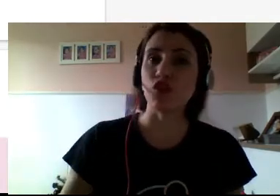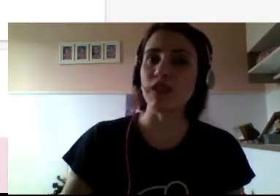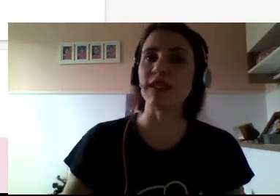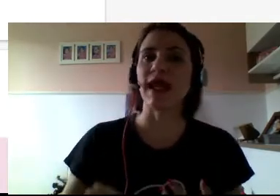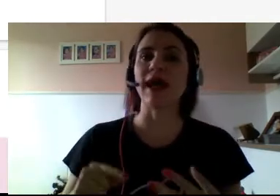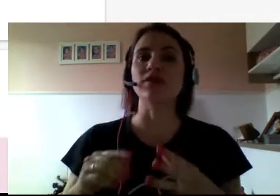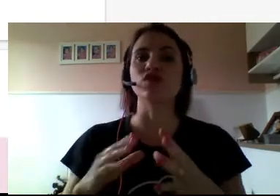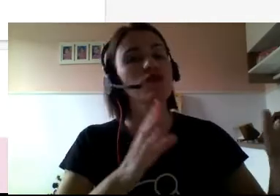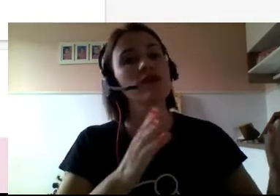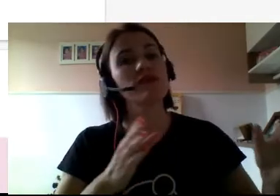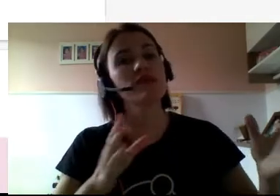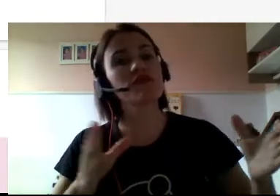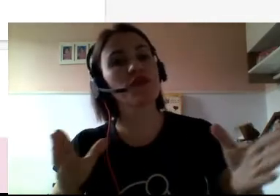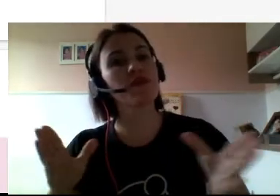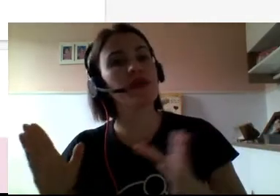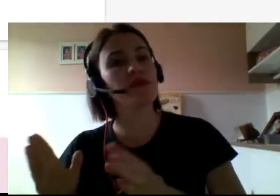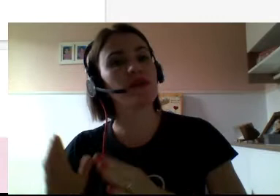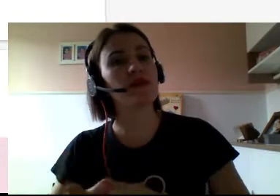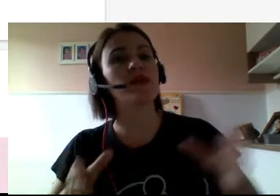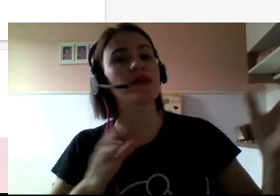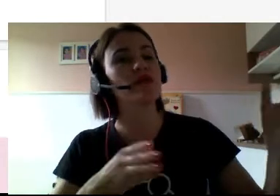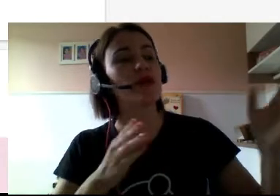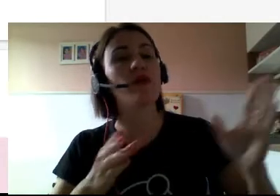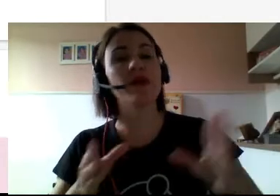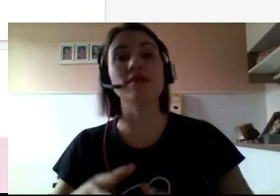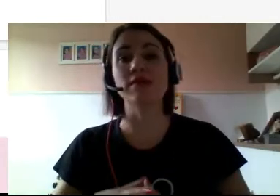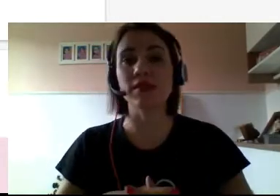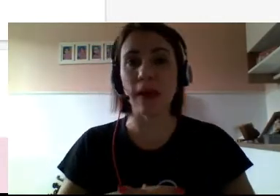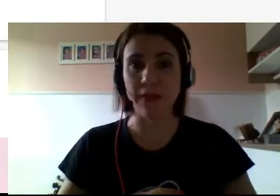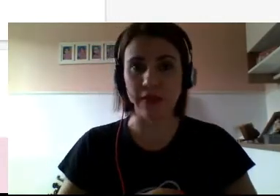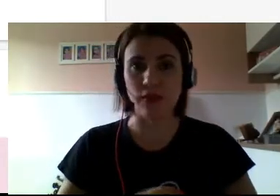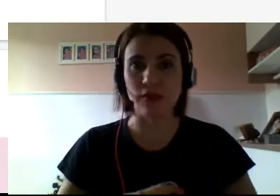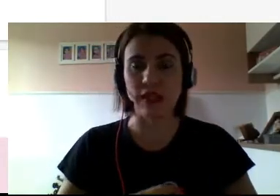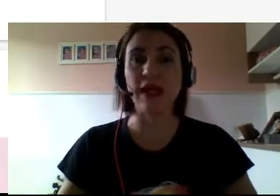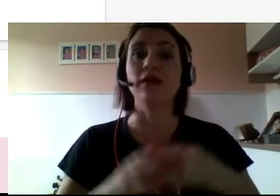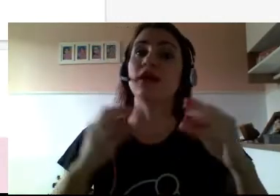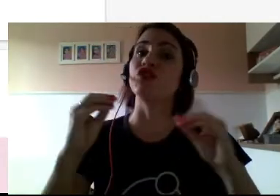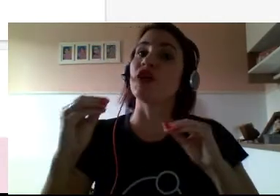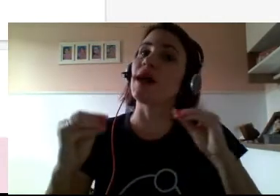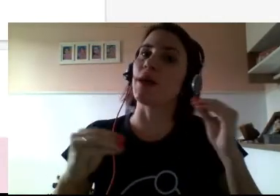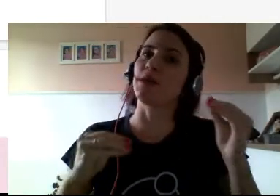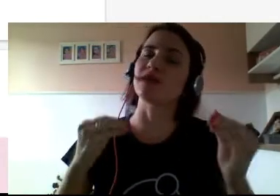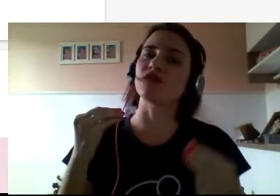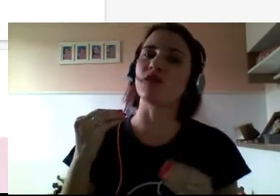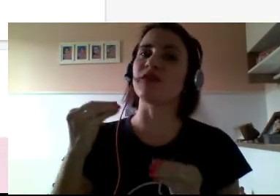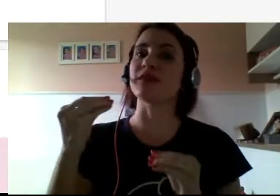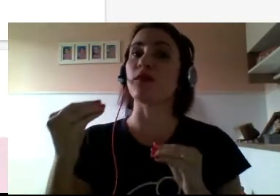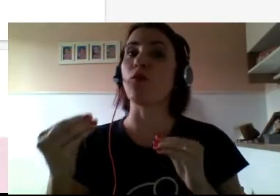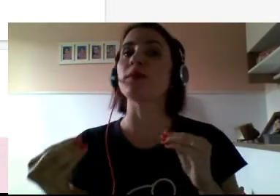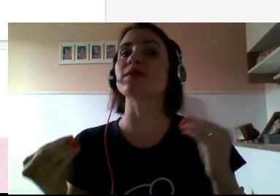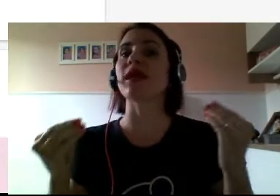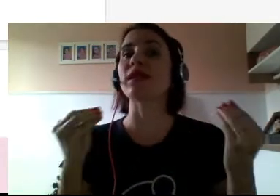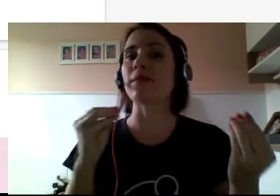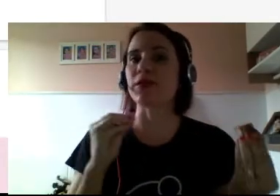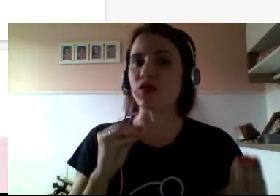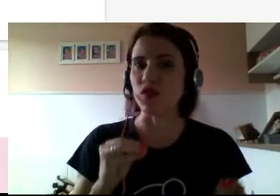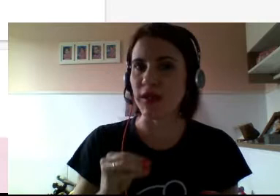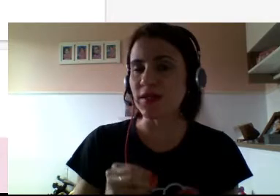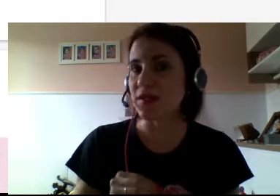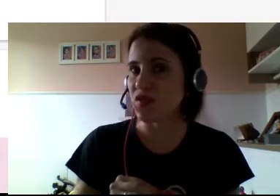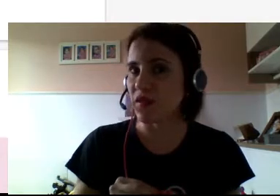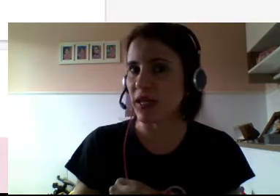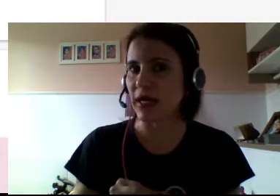dicionário idades tudo o que vocês foram vendo Então aqui no decorrer desses capítulos Tá tia Carol precisou fazer algumas